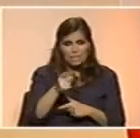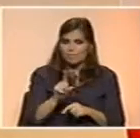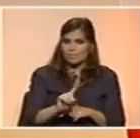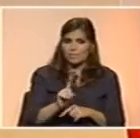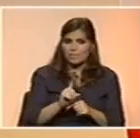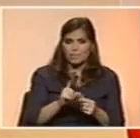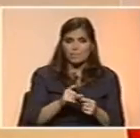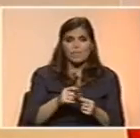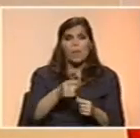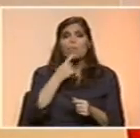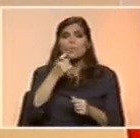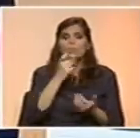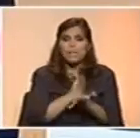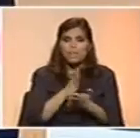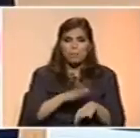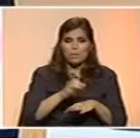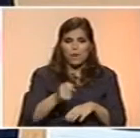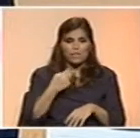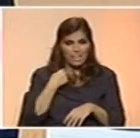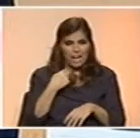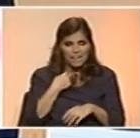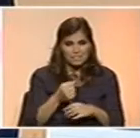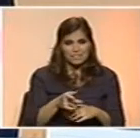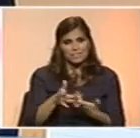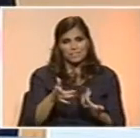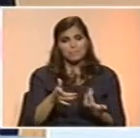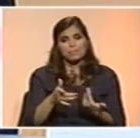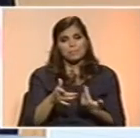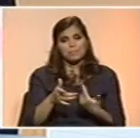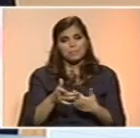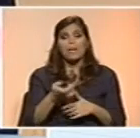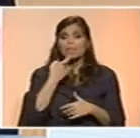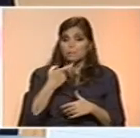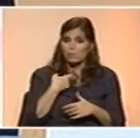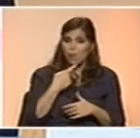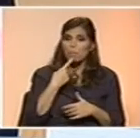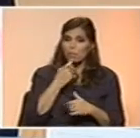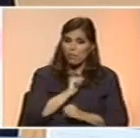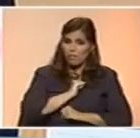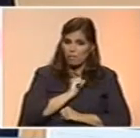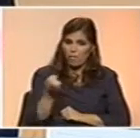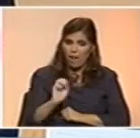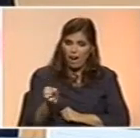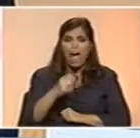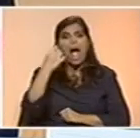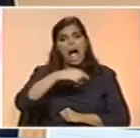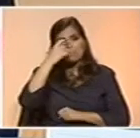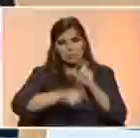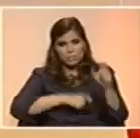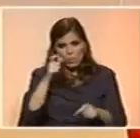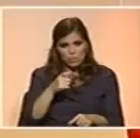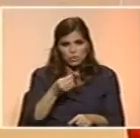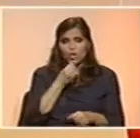estava a perguntar pela carne. Eu iria pelo carinho. Os outros excessos todos, se quiser. Exatamente. Para não responder à minha pergunta. Não, eu acho que há pessoas que têm carne a